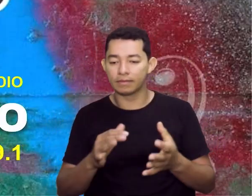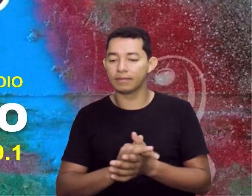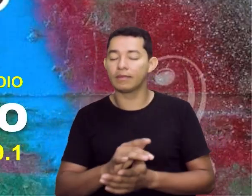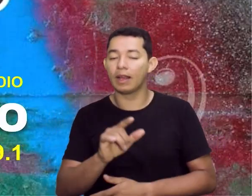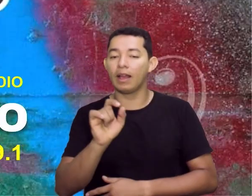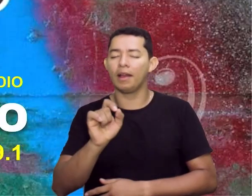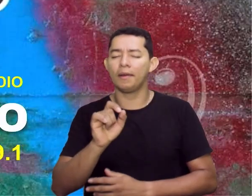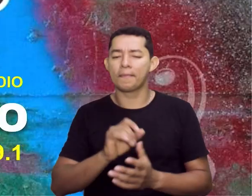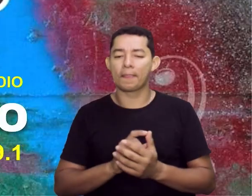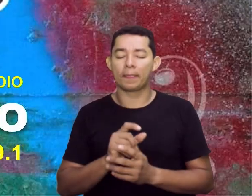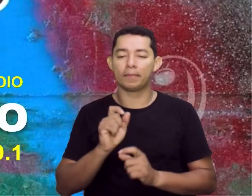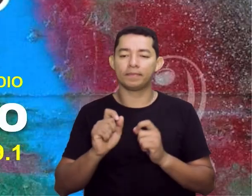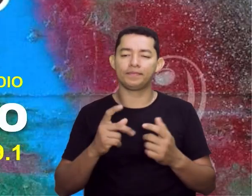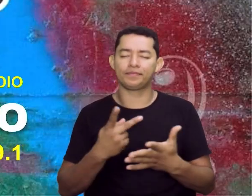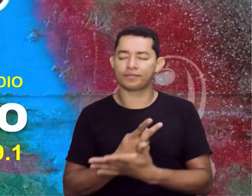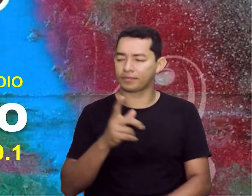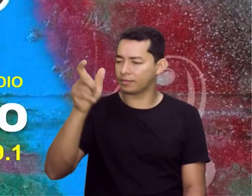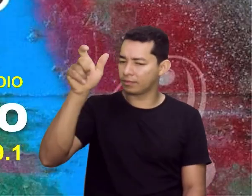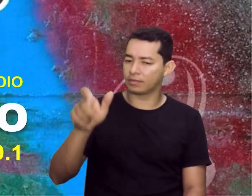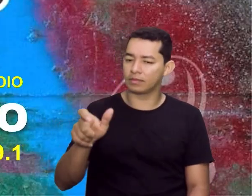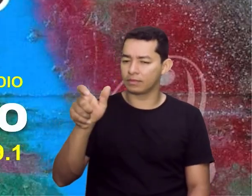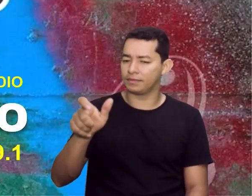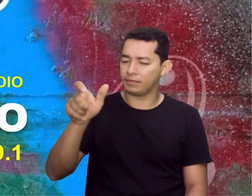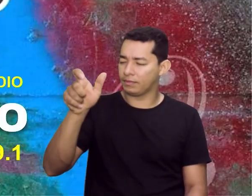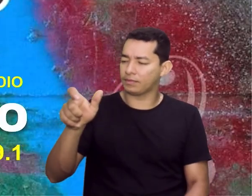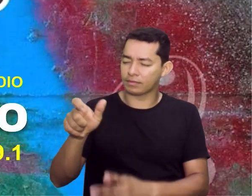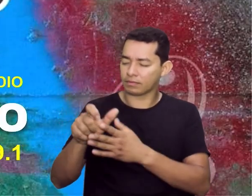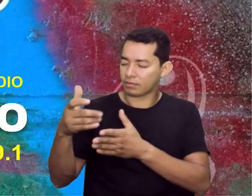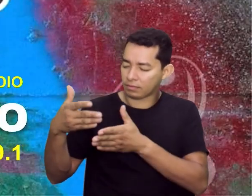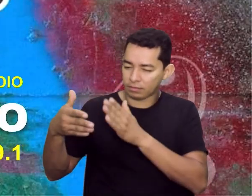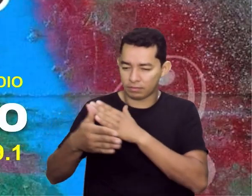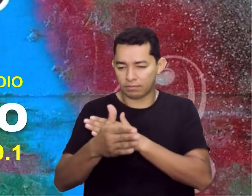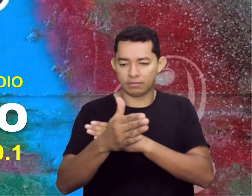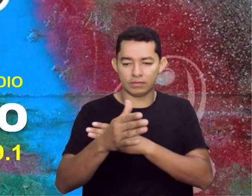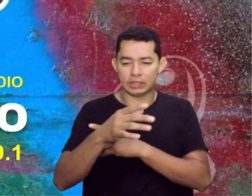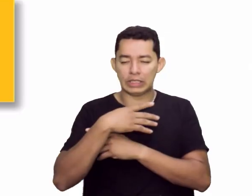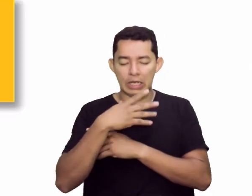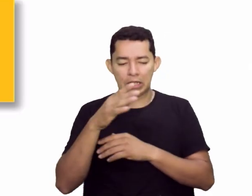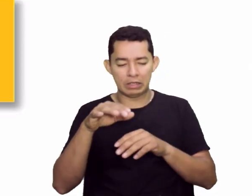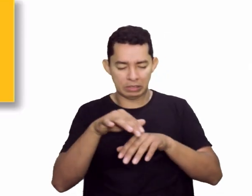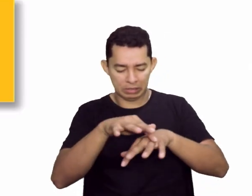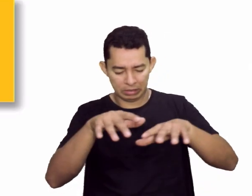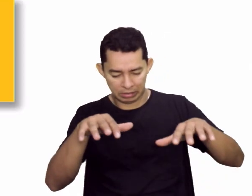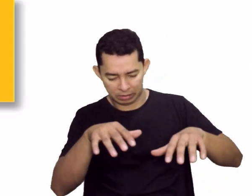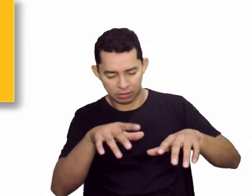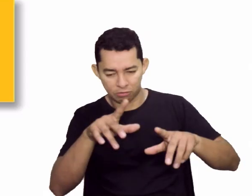ele simplesmente saiu do meio do povo e começou a gritar: